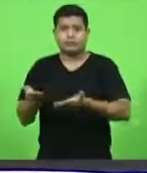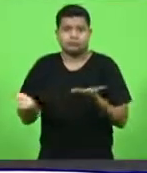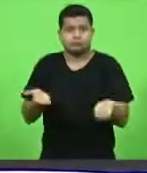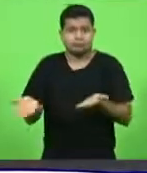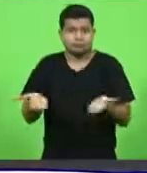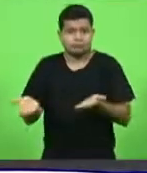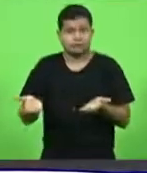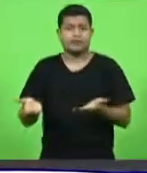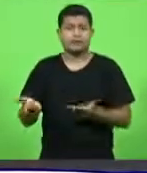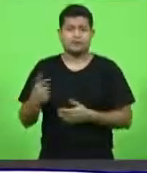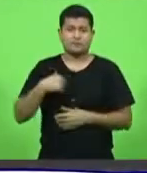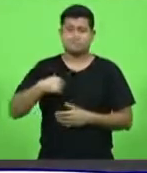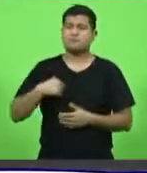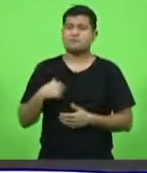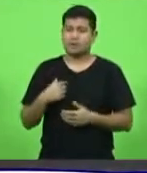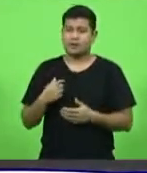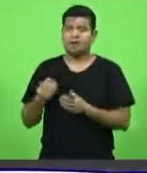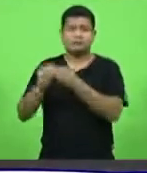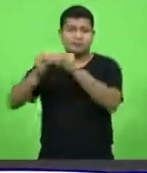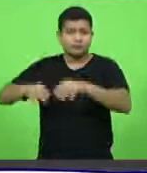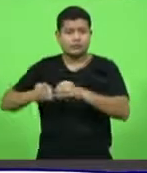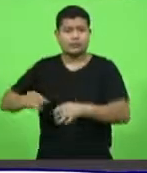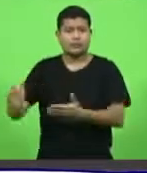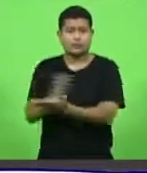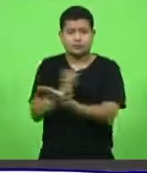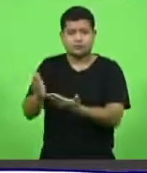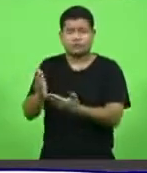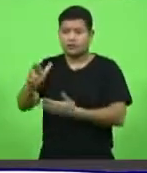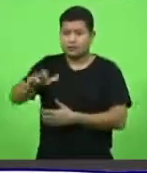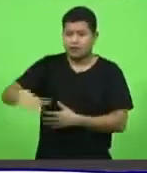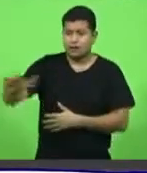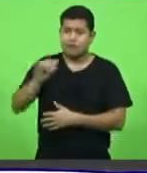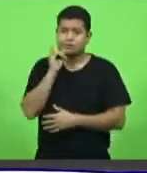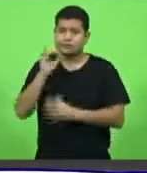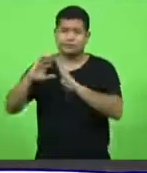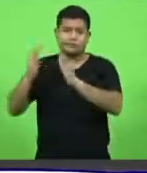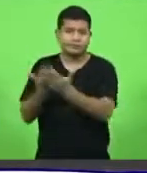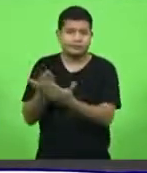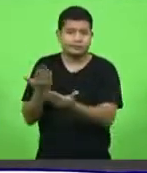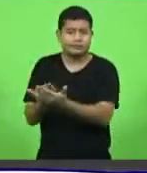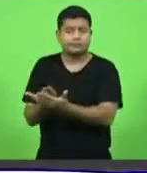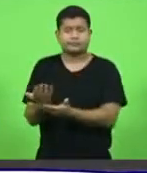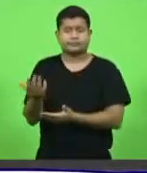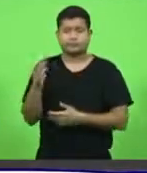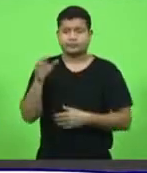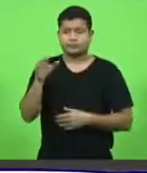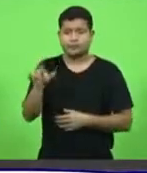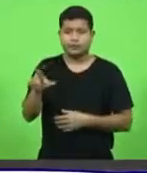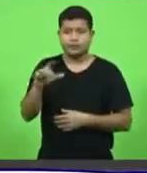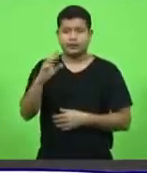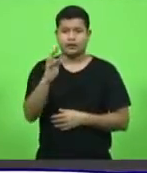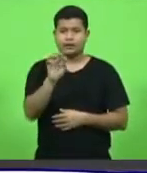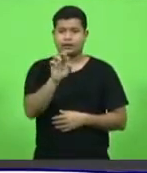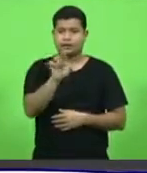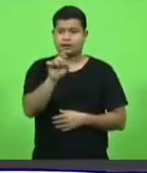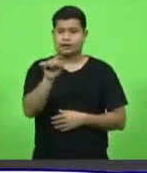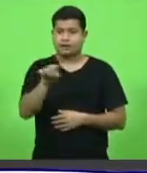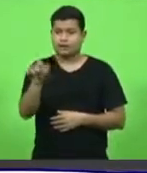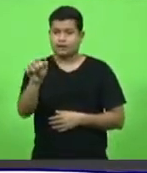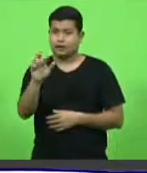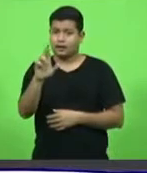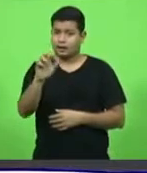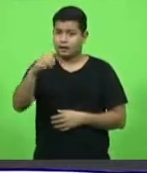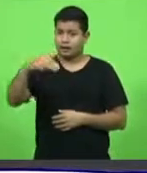afetando mais algumas escolas da região escola Teresa Ramos de Corupá é consegue o